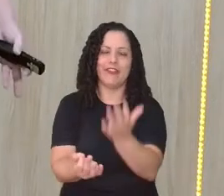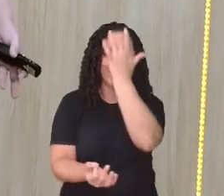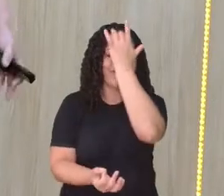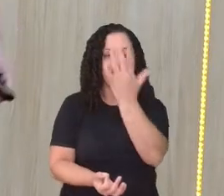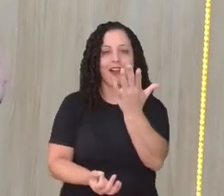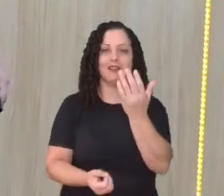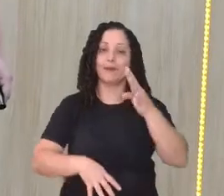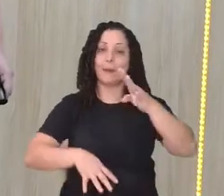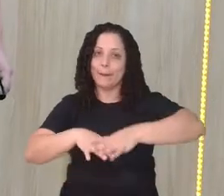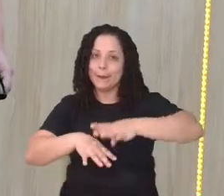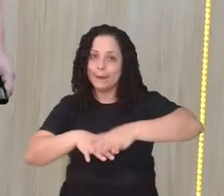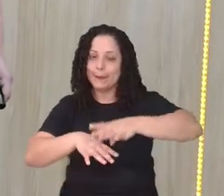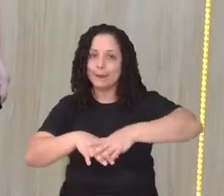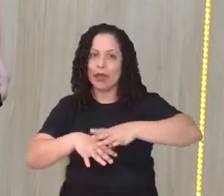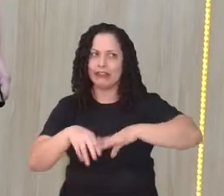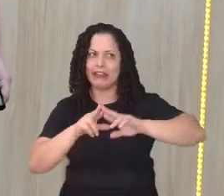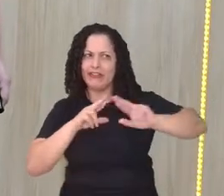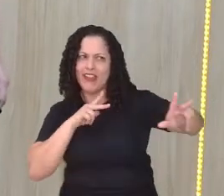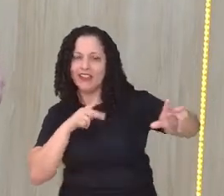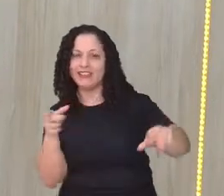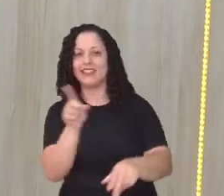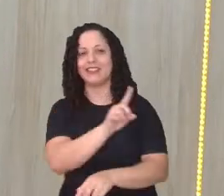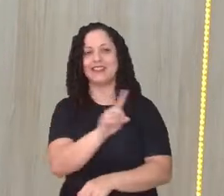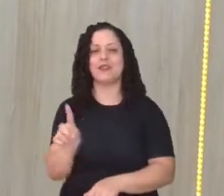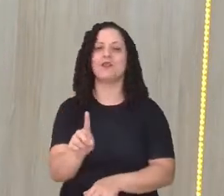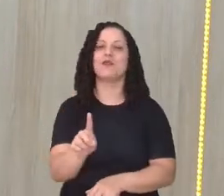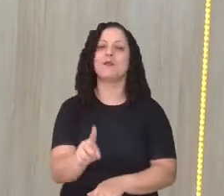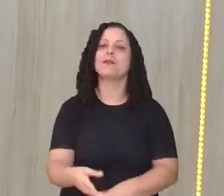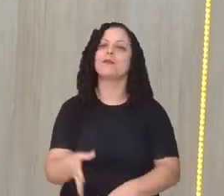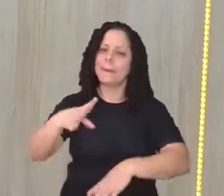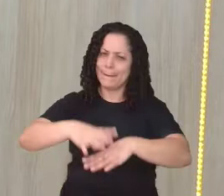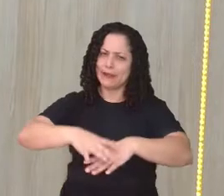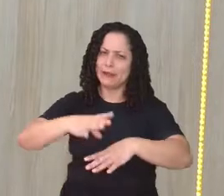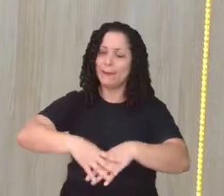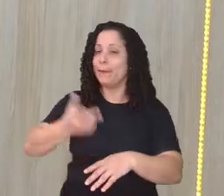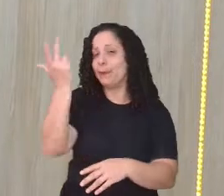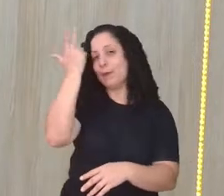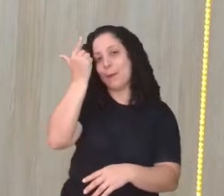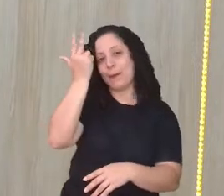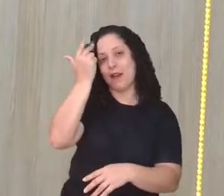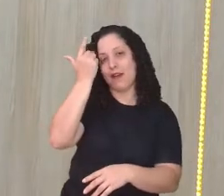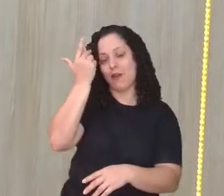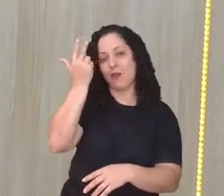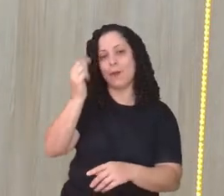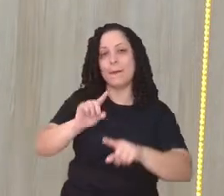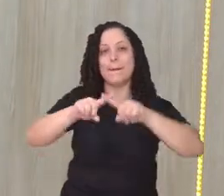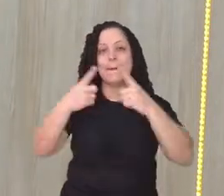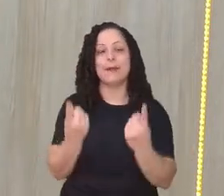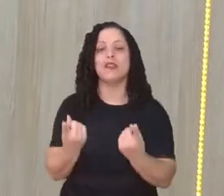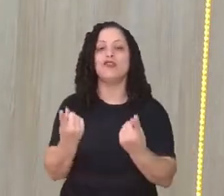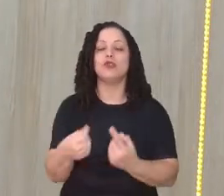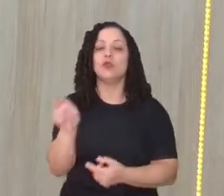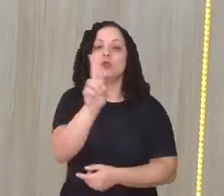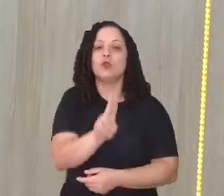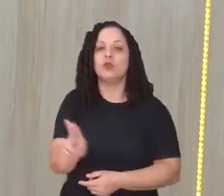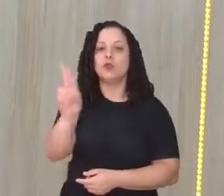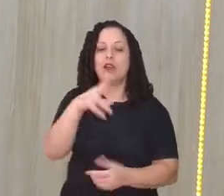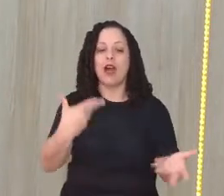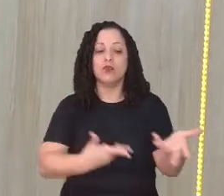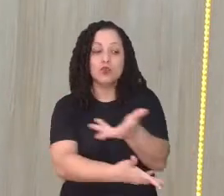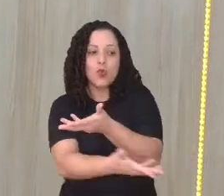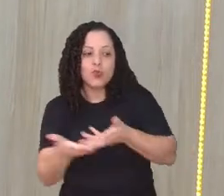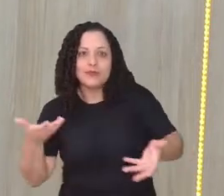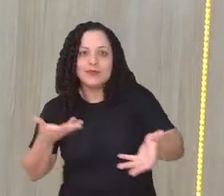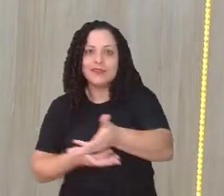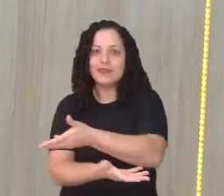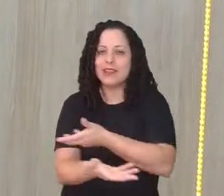outra matemática? Não, não, não, não, não. É a mesma matemática, só que vocês estão